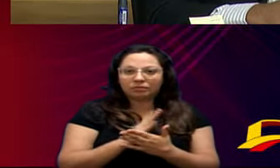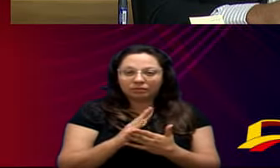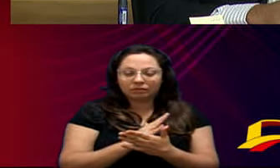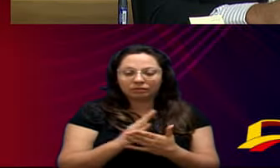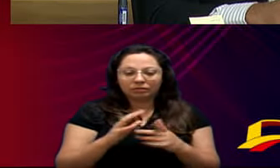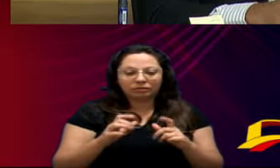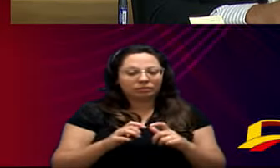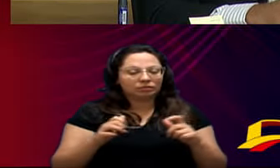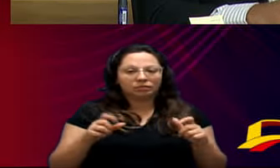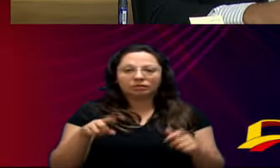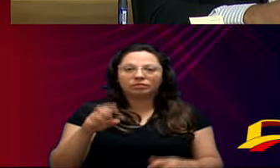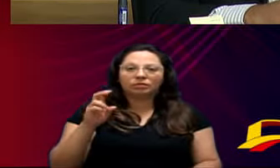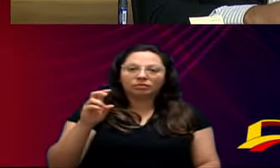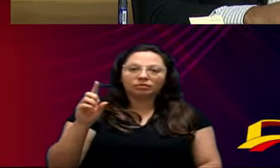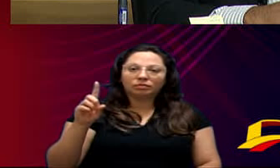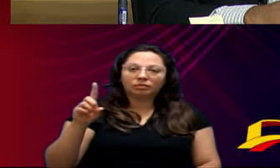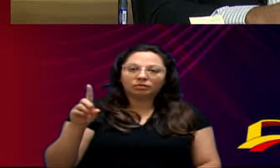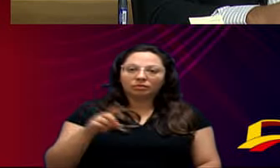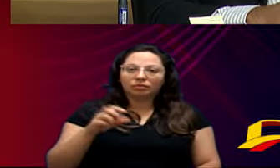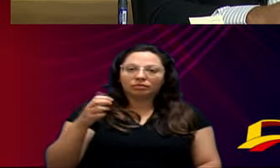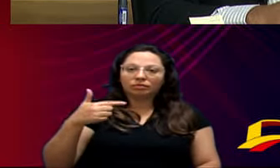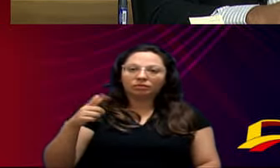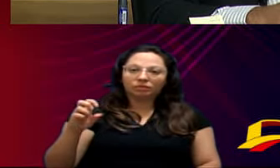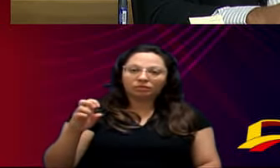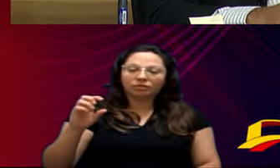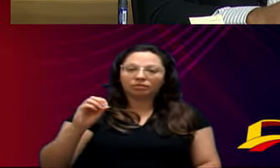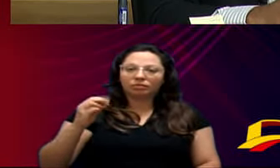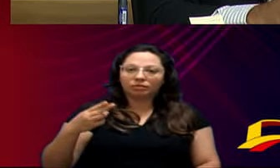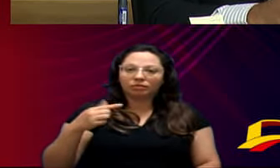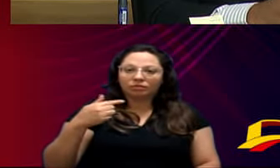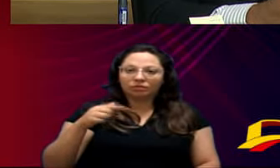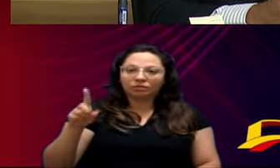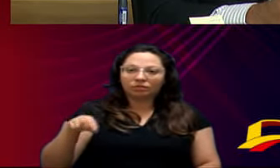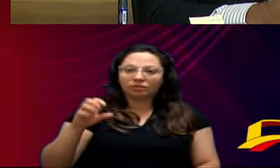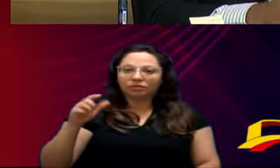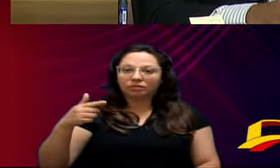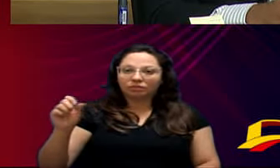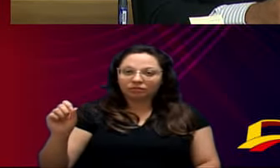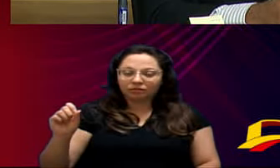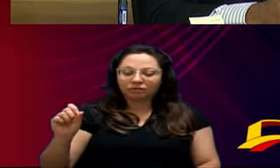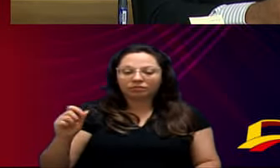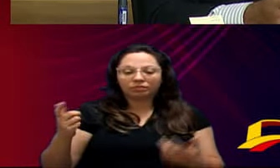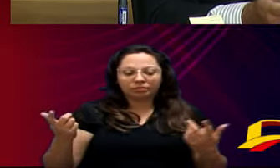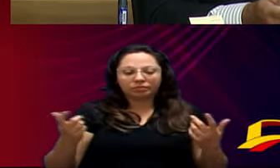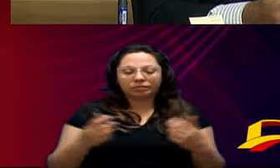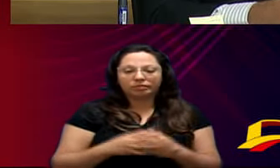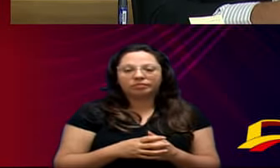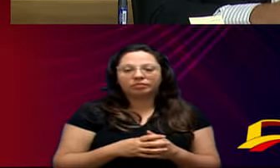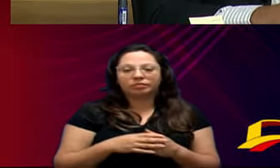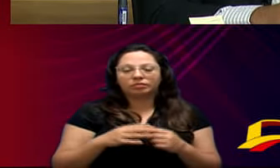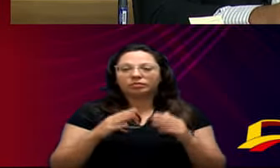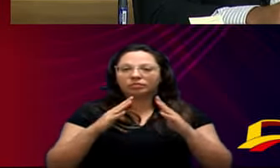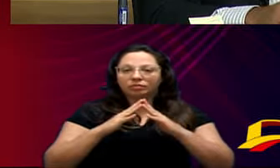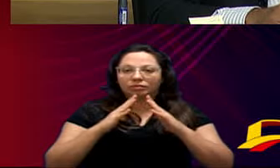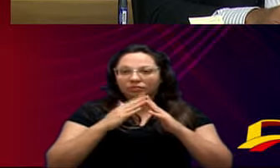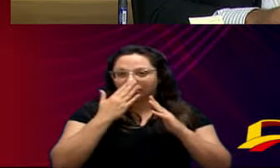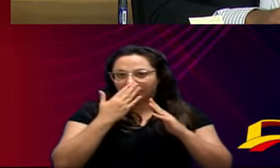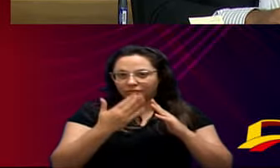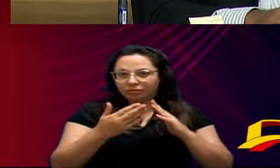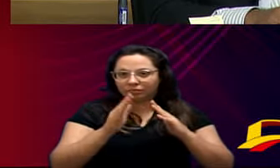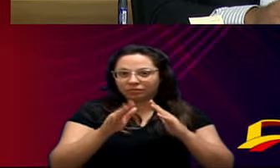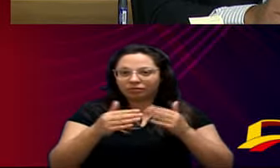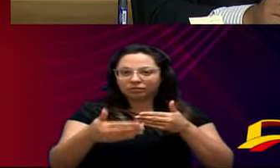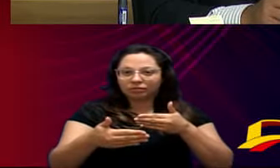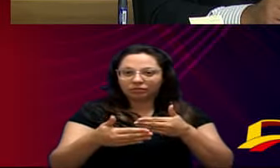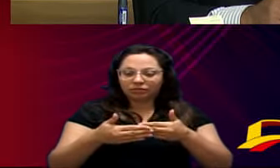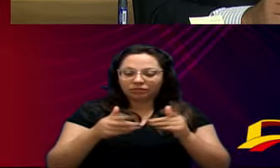5x 25 ou 7 por 20 então a a frente das casas já são reduzidas a pessoa faz um esforço ela